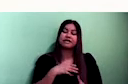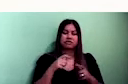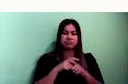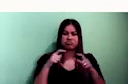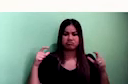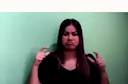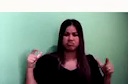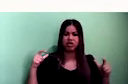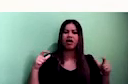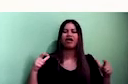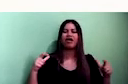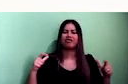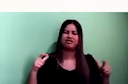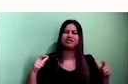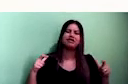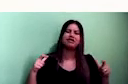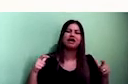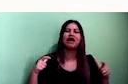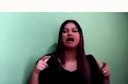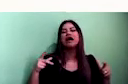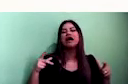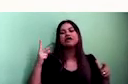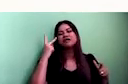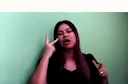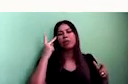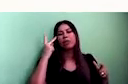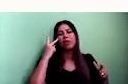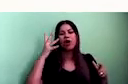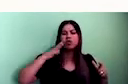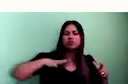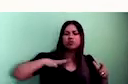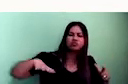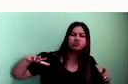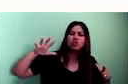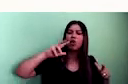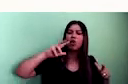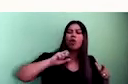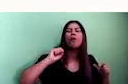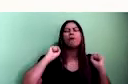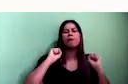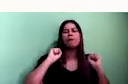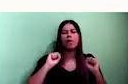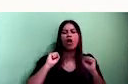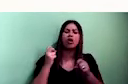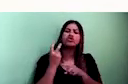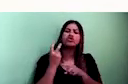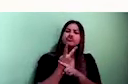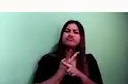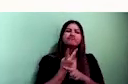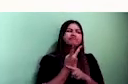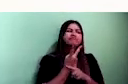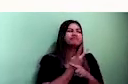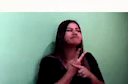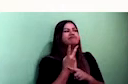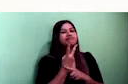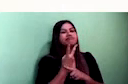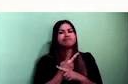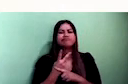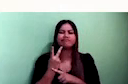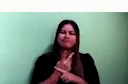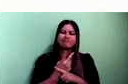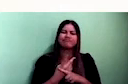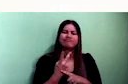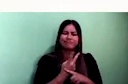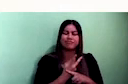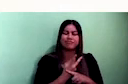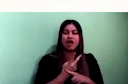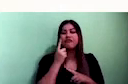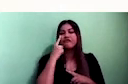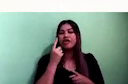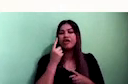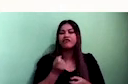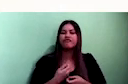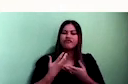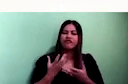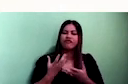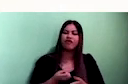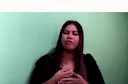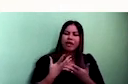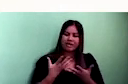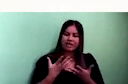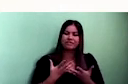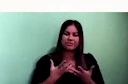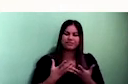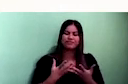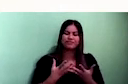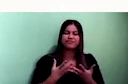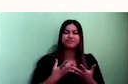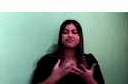acho que vocês, não só São Paulo, né? Eu acho que vocês podem se informar aí, começando, por exemplo, no posto mais próximo,